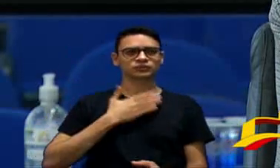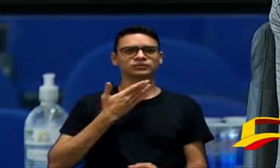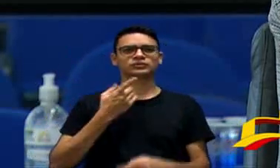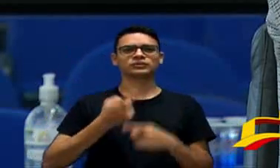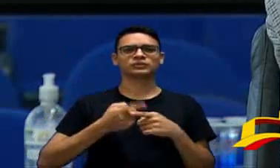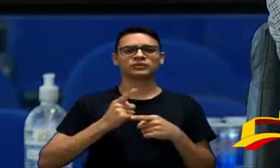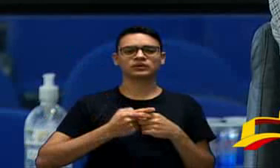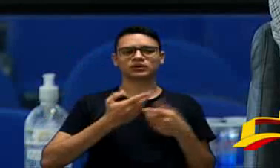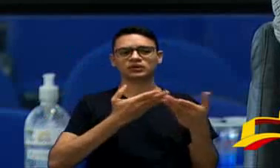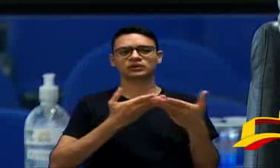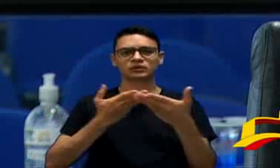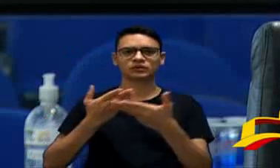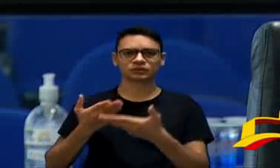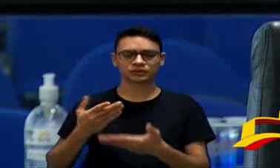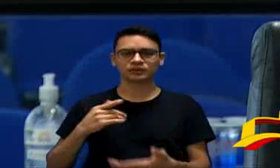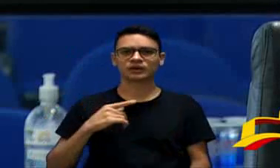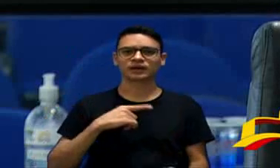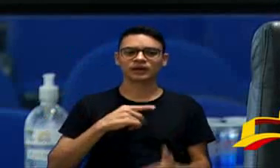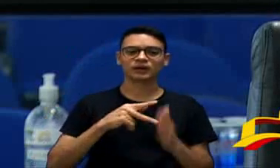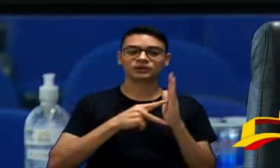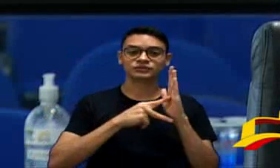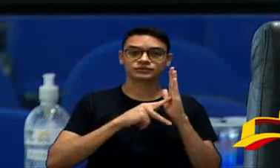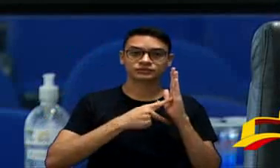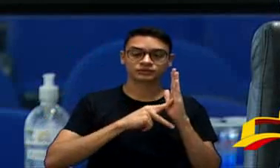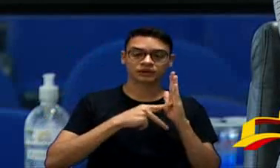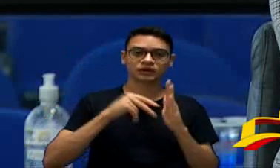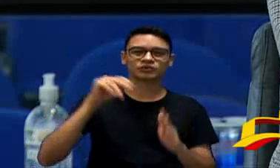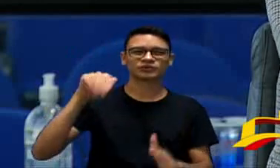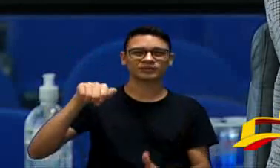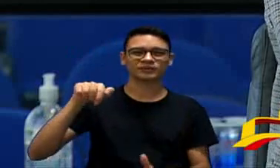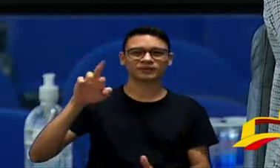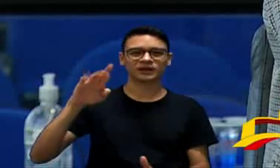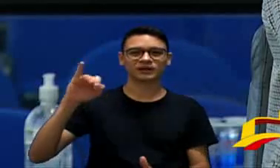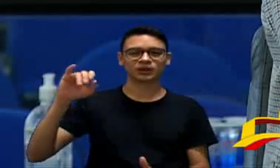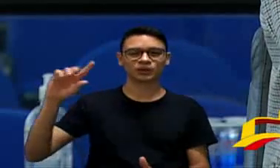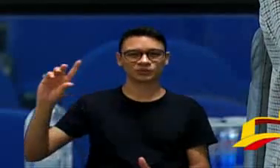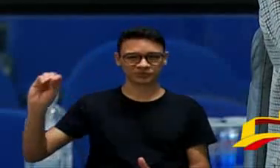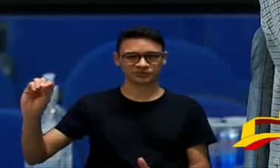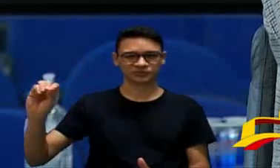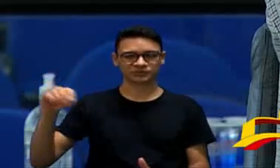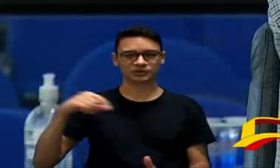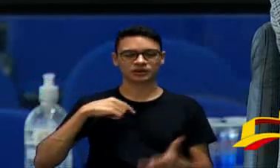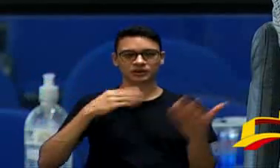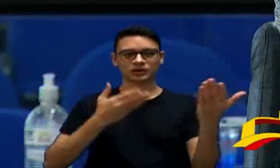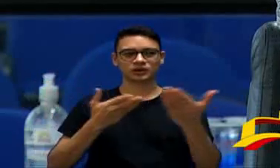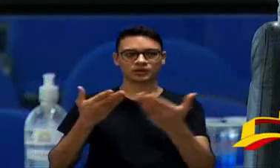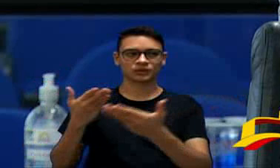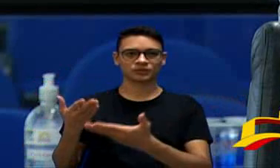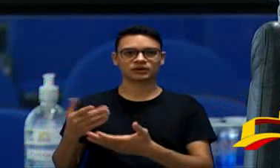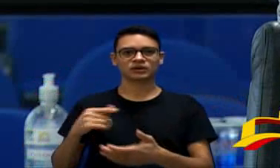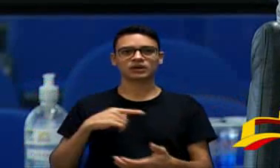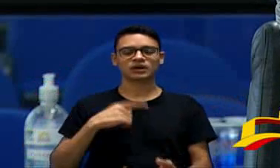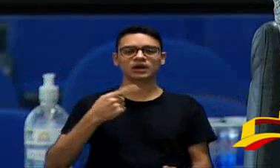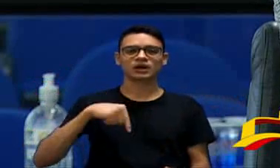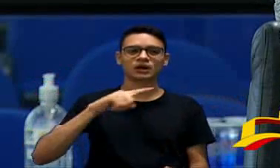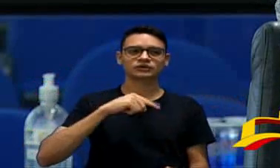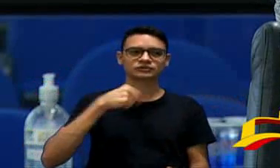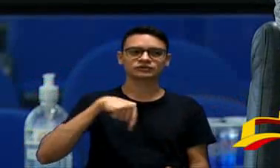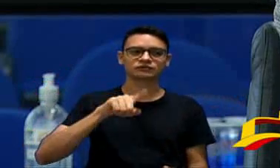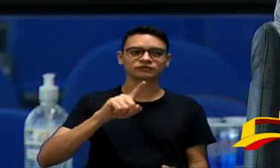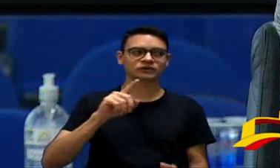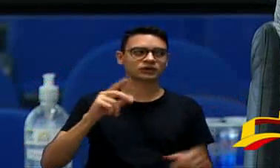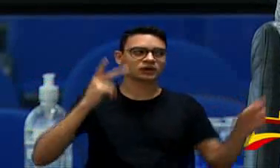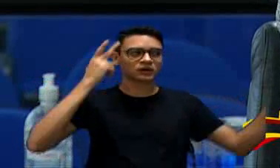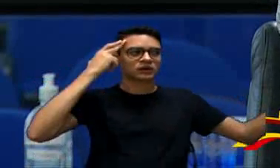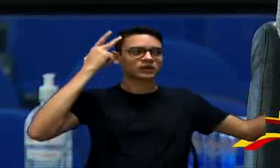1º de maio, chamado pelo Sindicato dos Metalúrgicos, o senhor Leandro Soares, presidente. Nós reunimos lá, sei